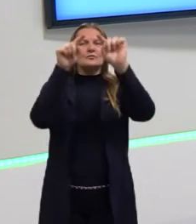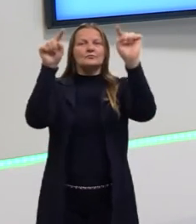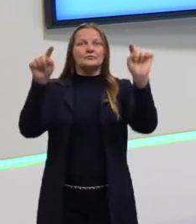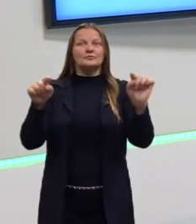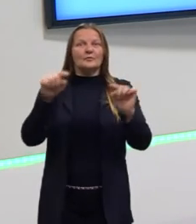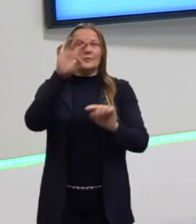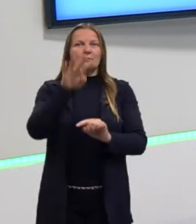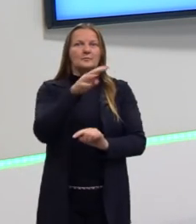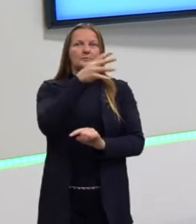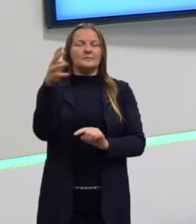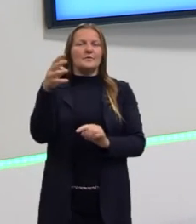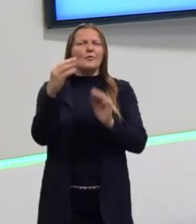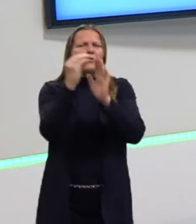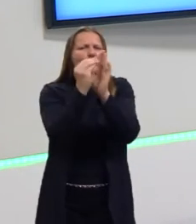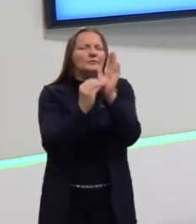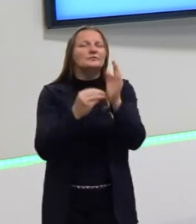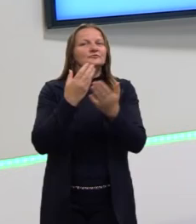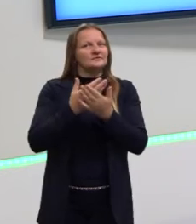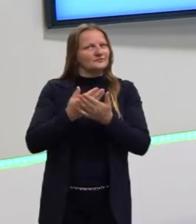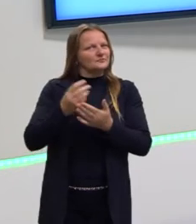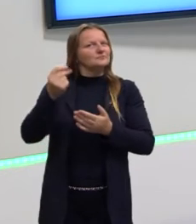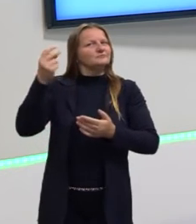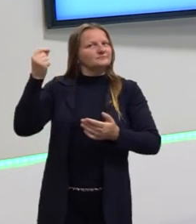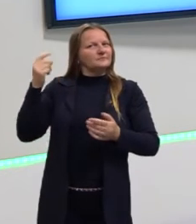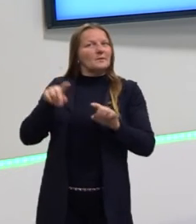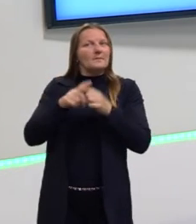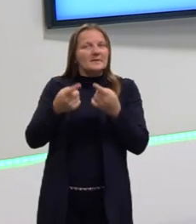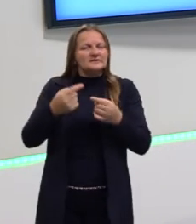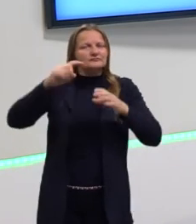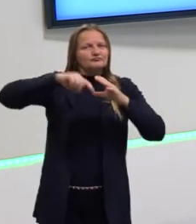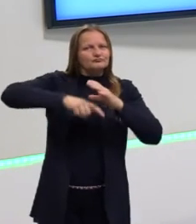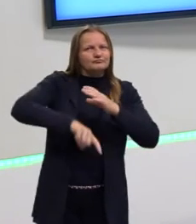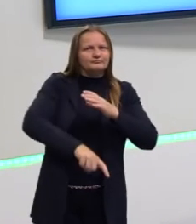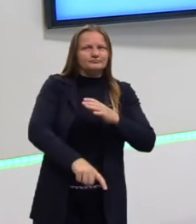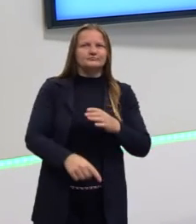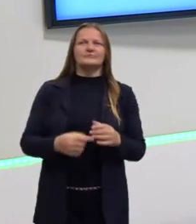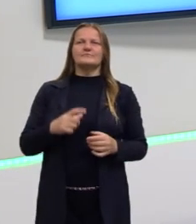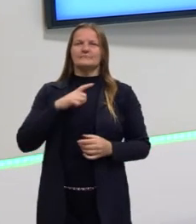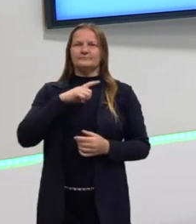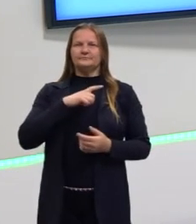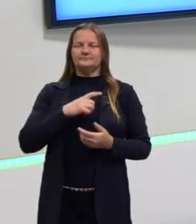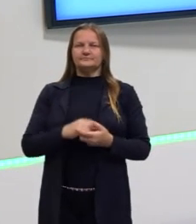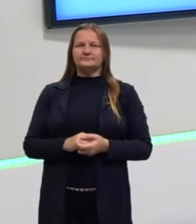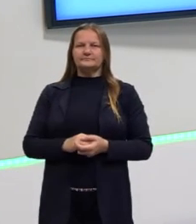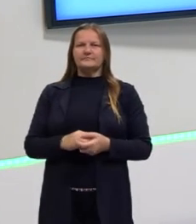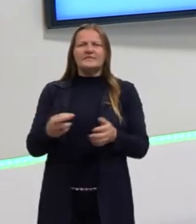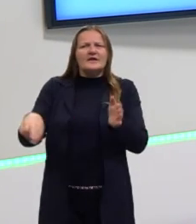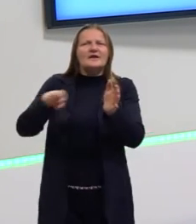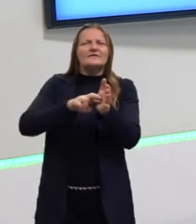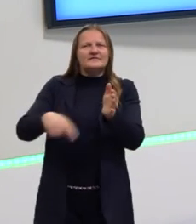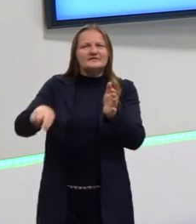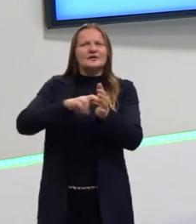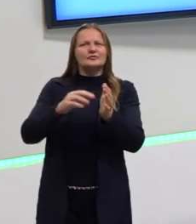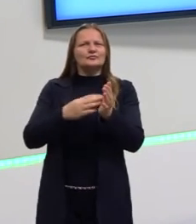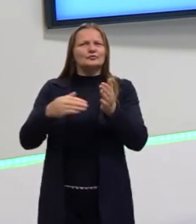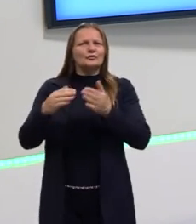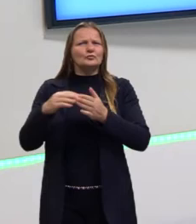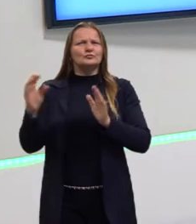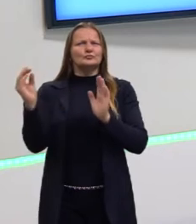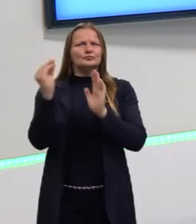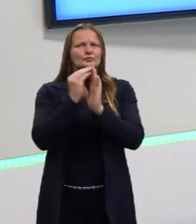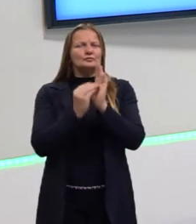é um conteúdo que você já estudaram Mas nós vamos então começar agora a revisar todo esse conteúdo